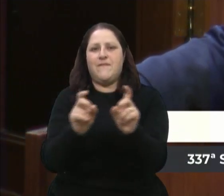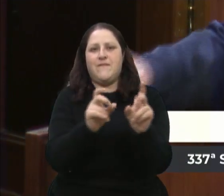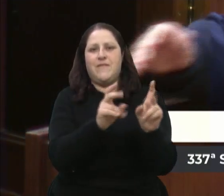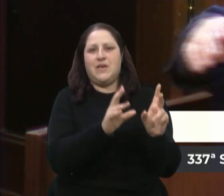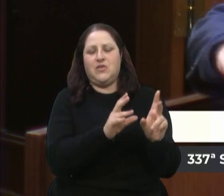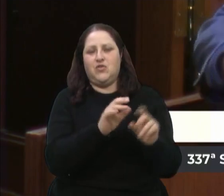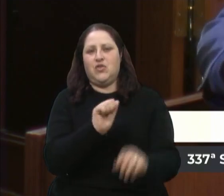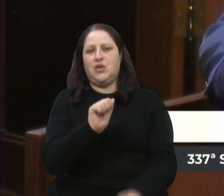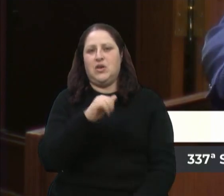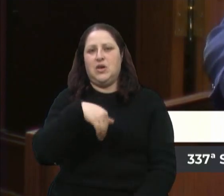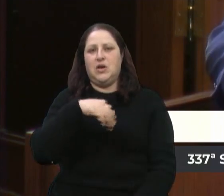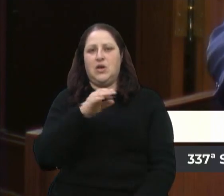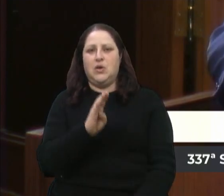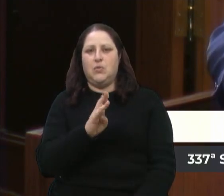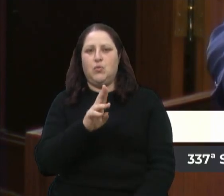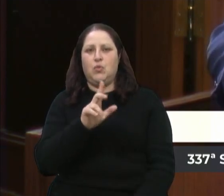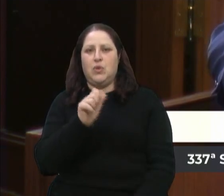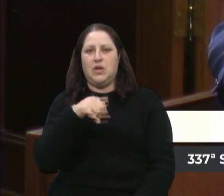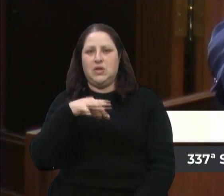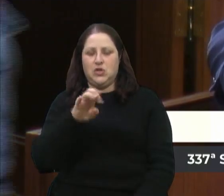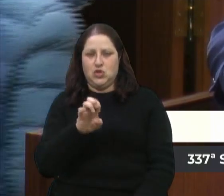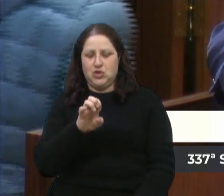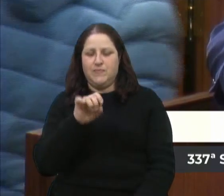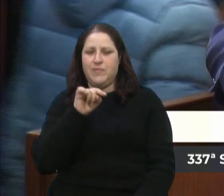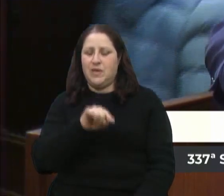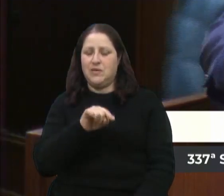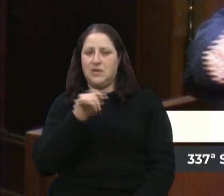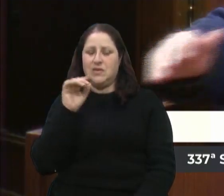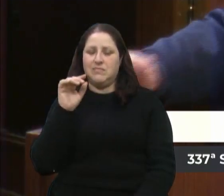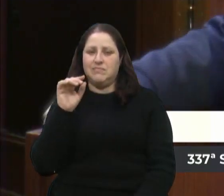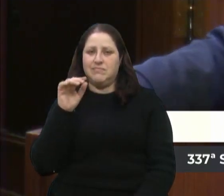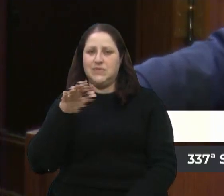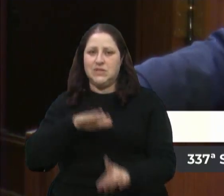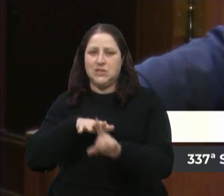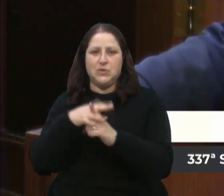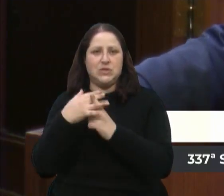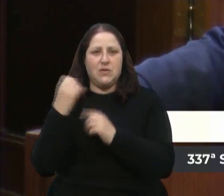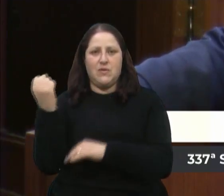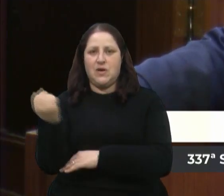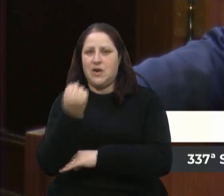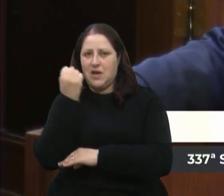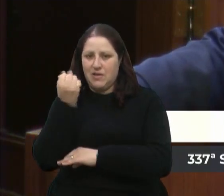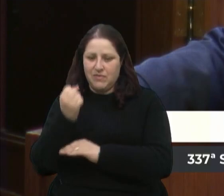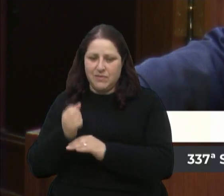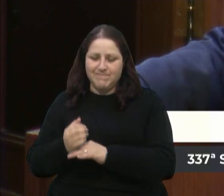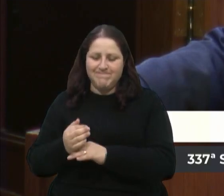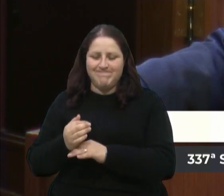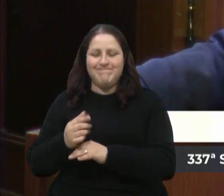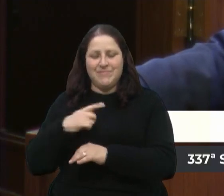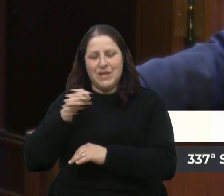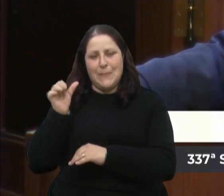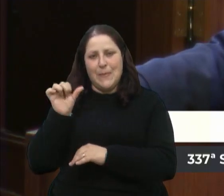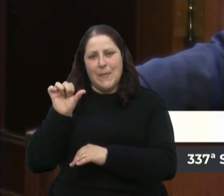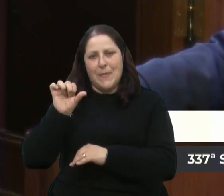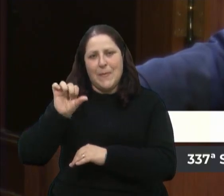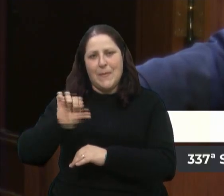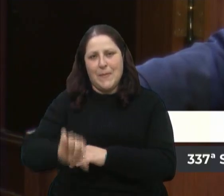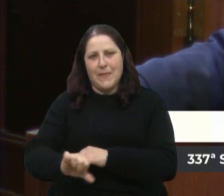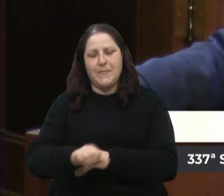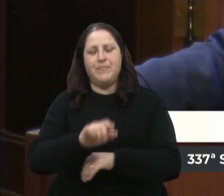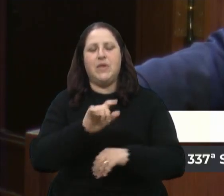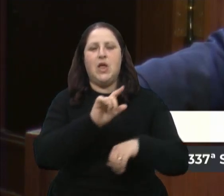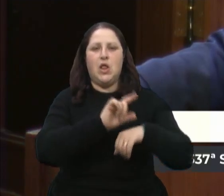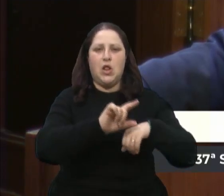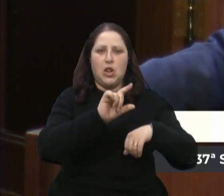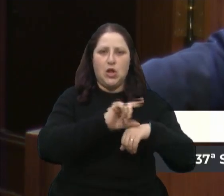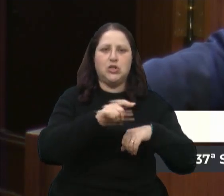situação está muito grave e piorando. O comércio local, que tem que abrir a sua loja, tem